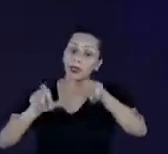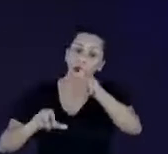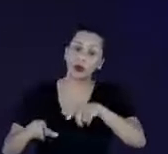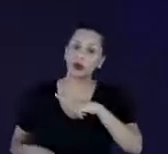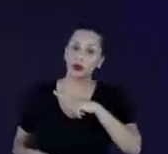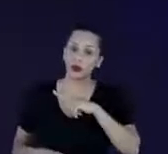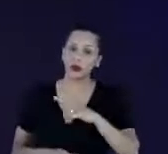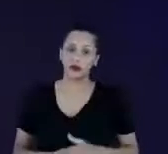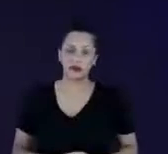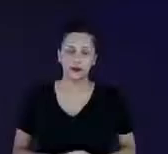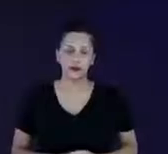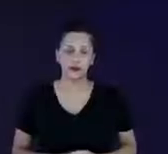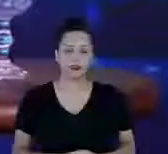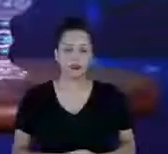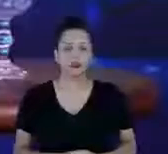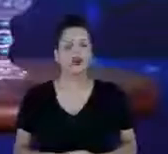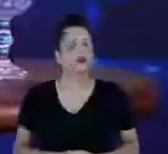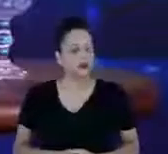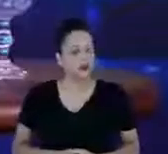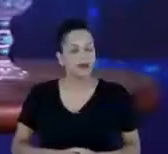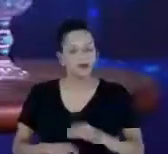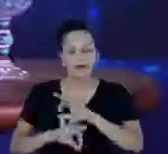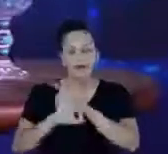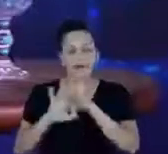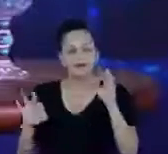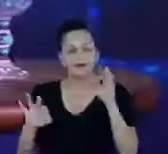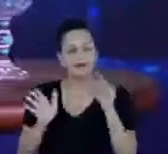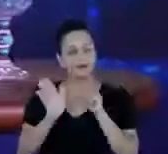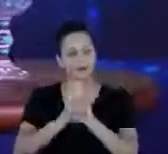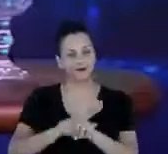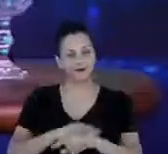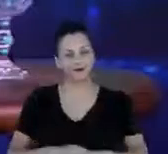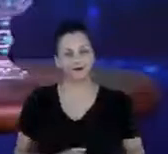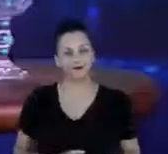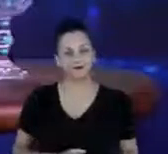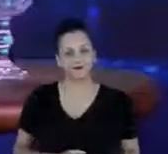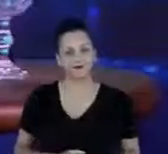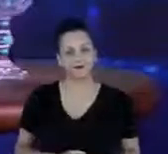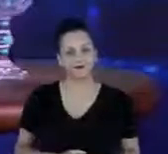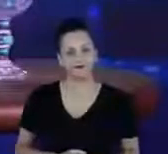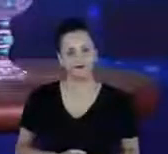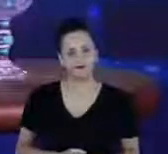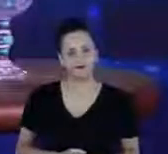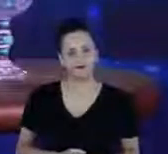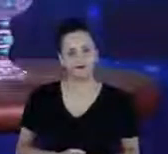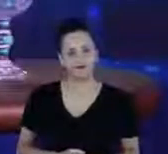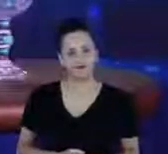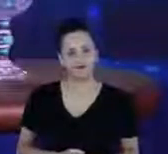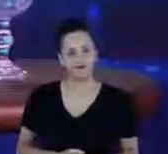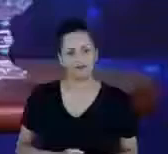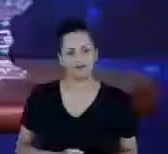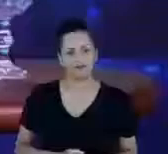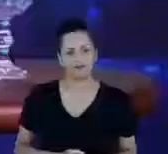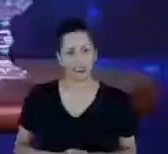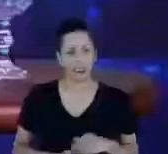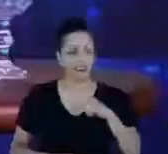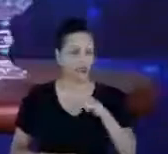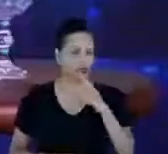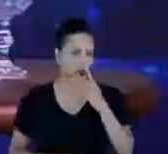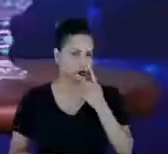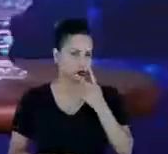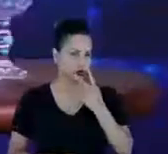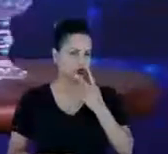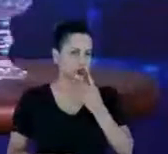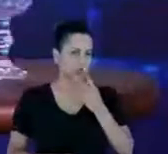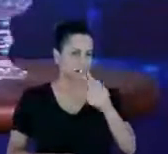legal Boa pergunta acho que o o exemplo assim tem dois motivos né acho